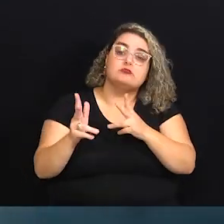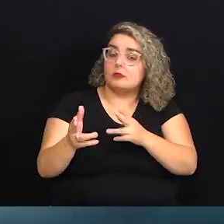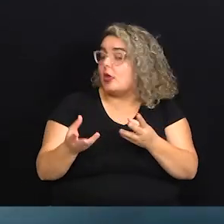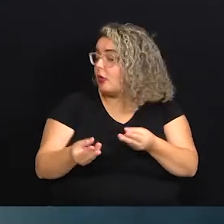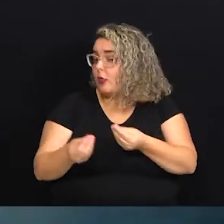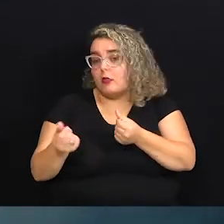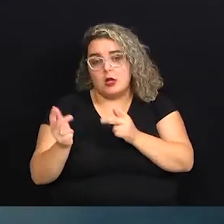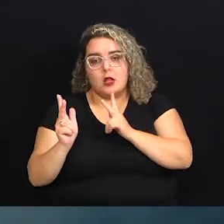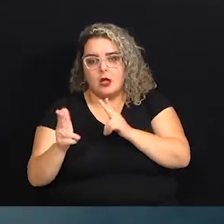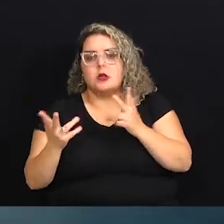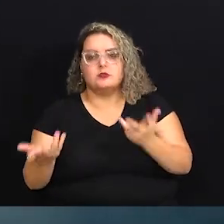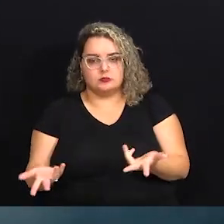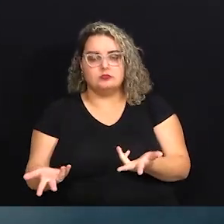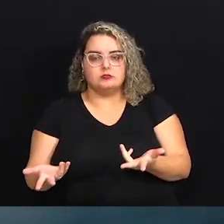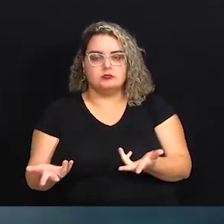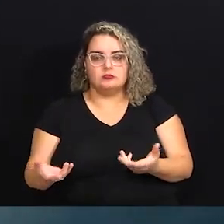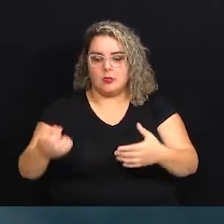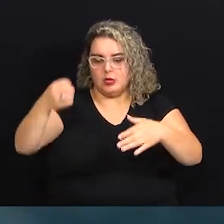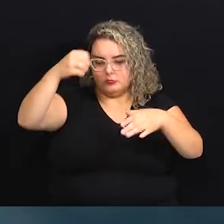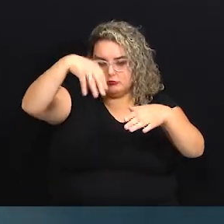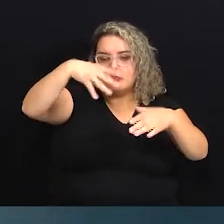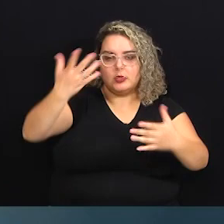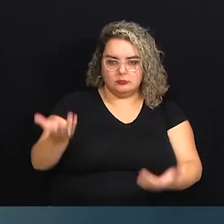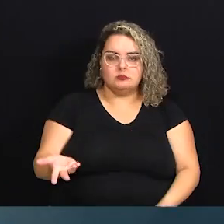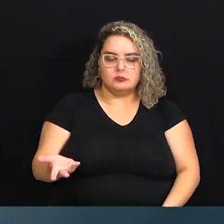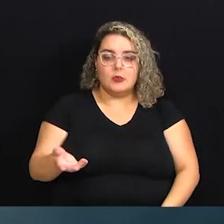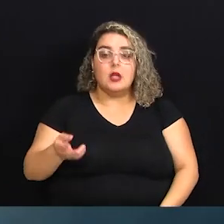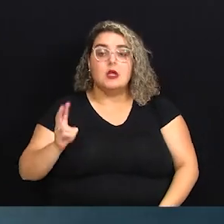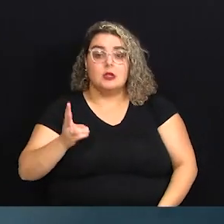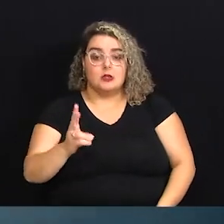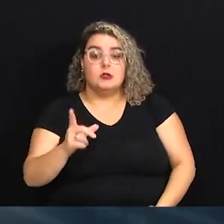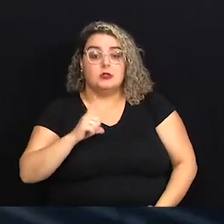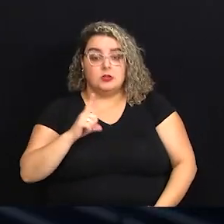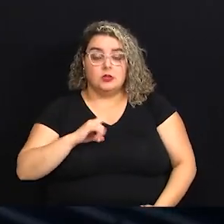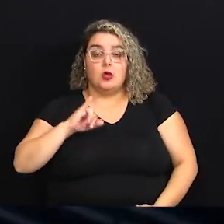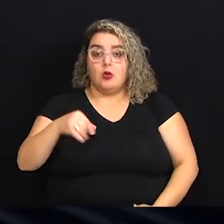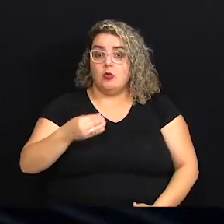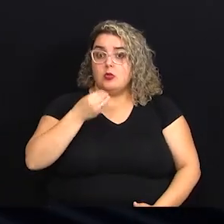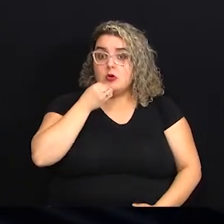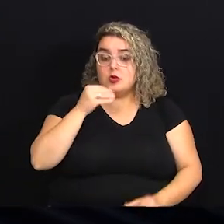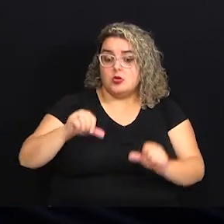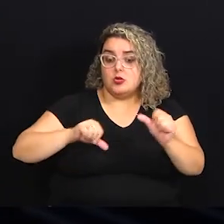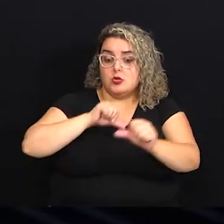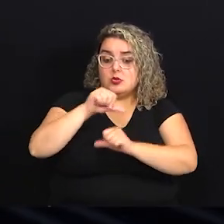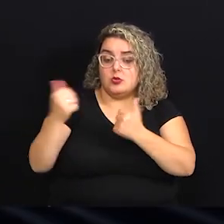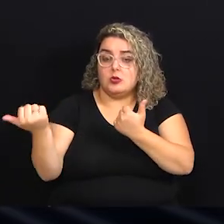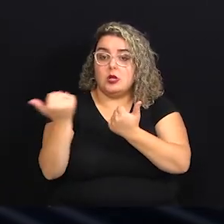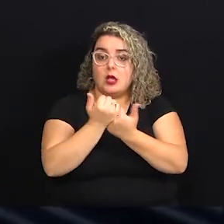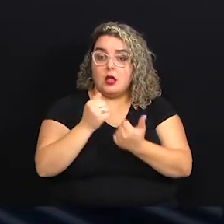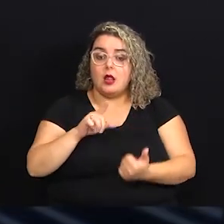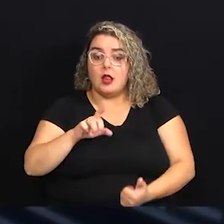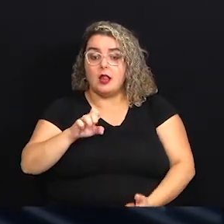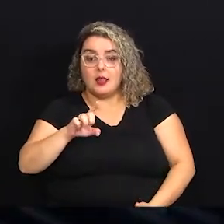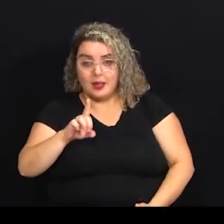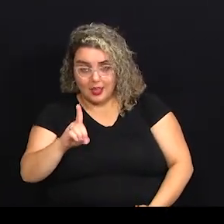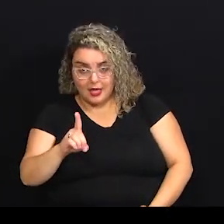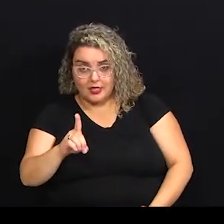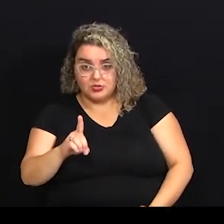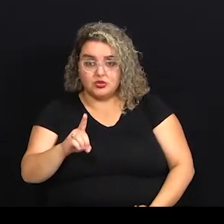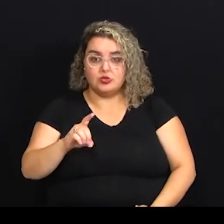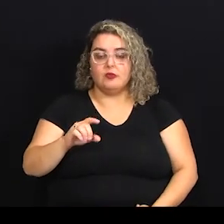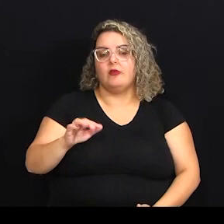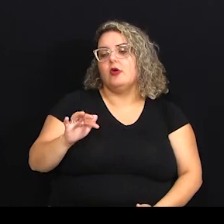elas entregam a mesma qualidade e iluminação. Então, toda vez que você tiver a oportunidade de substituir uma